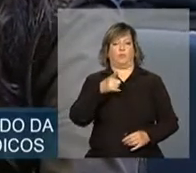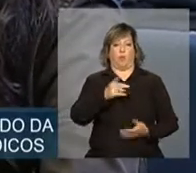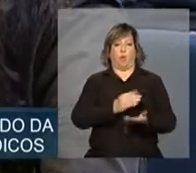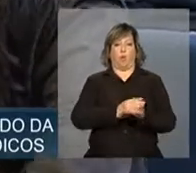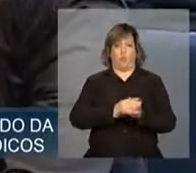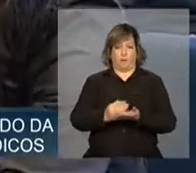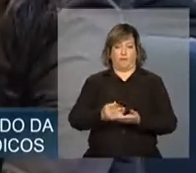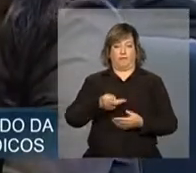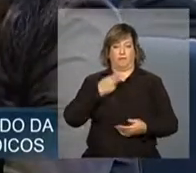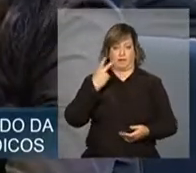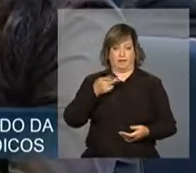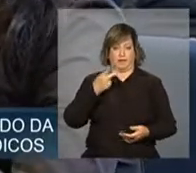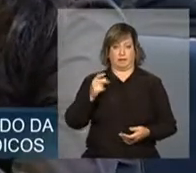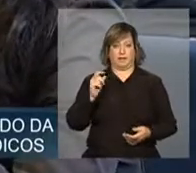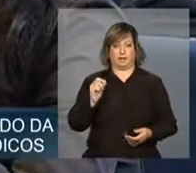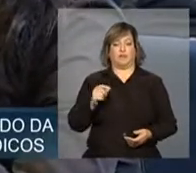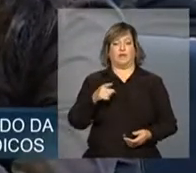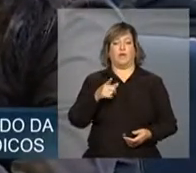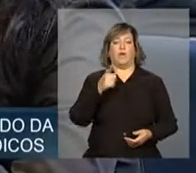que